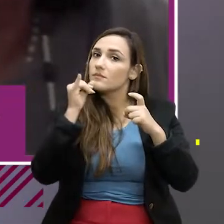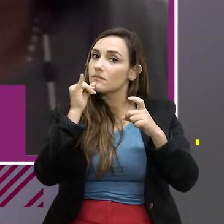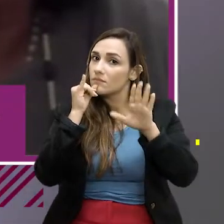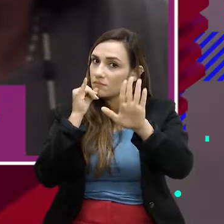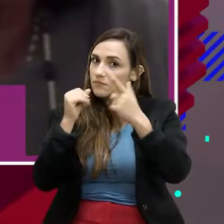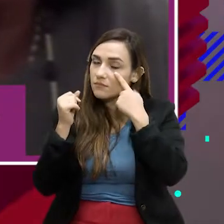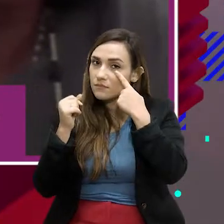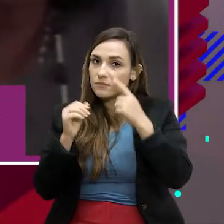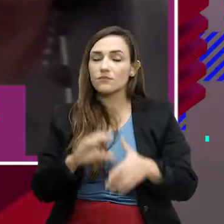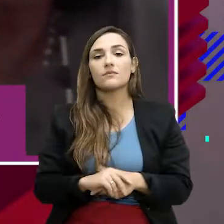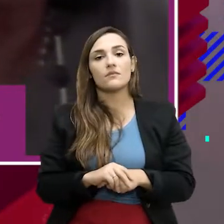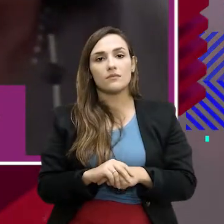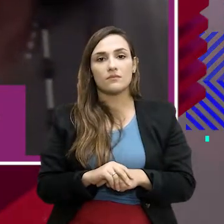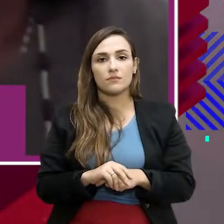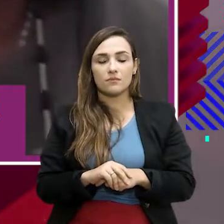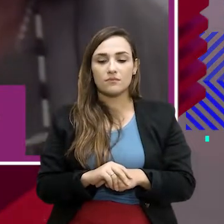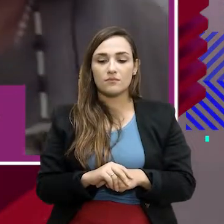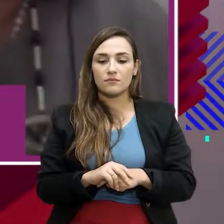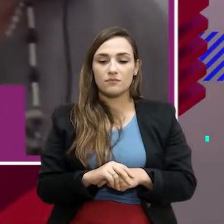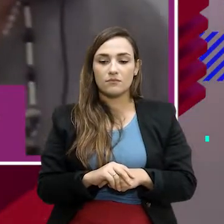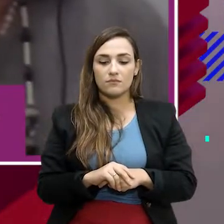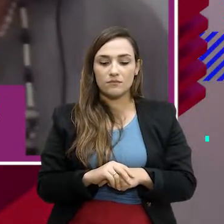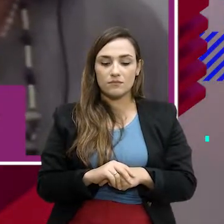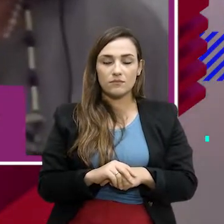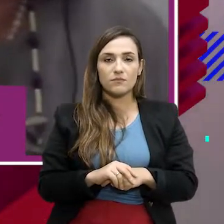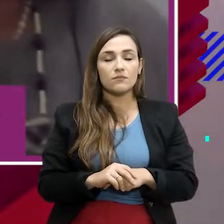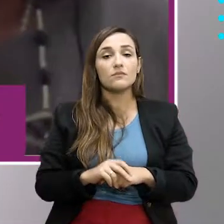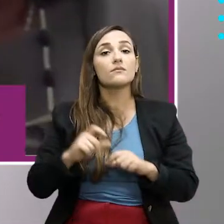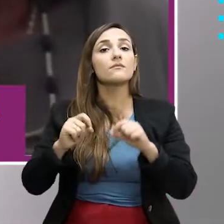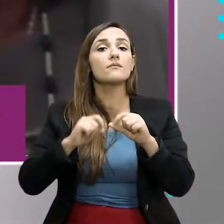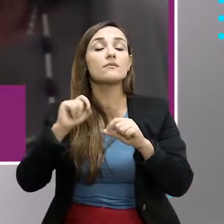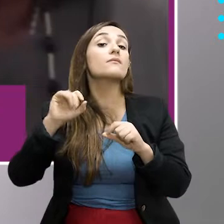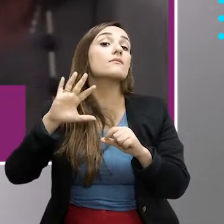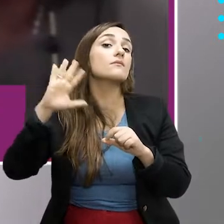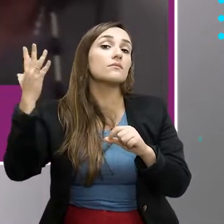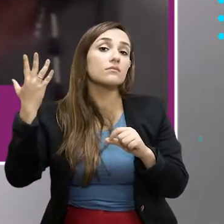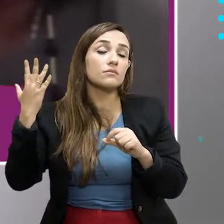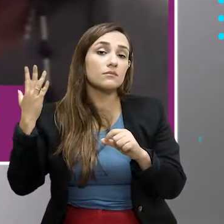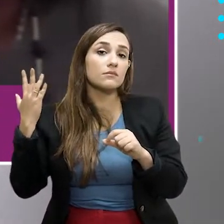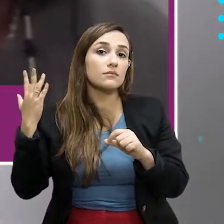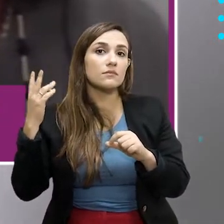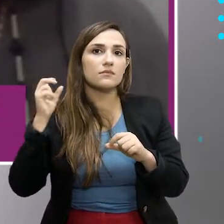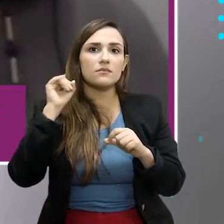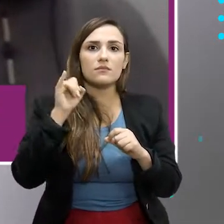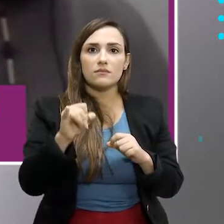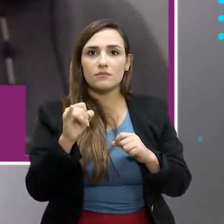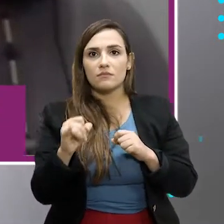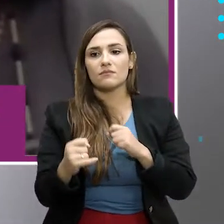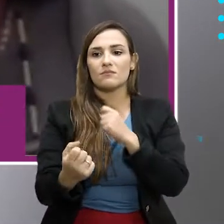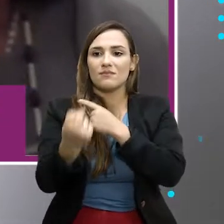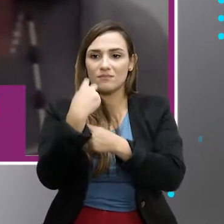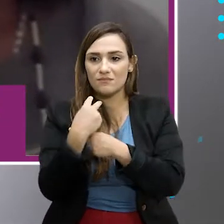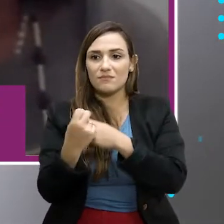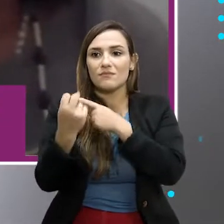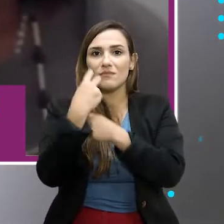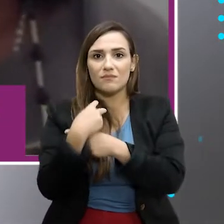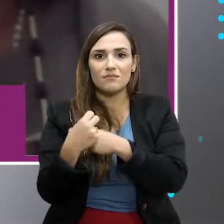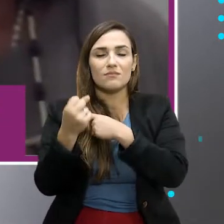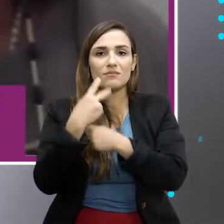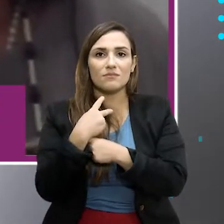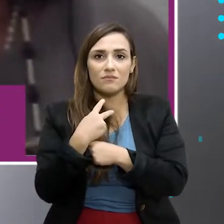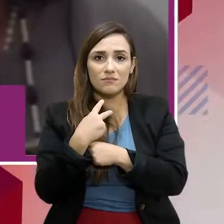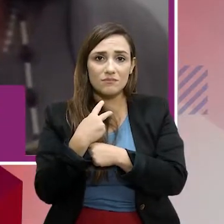país? Com certeza, né, porque, veja, a gente que está muito na ponta, né, então o que começa a